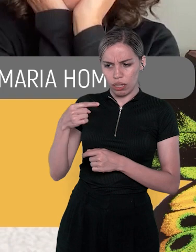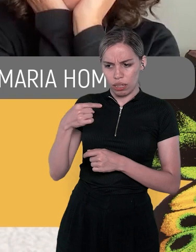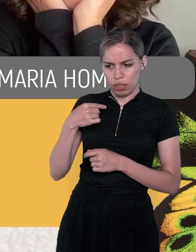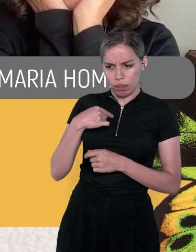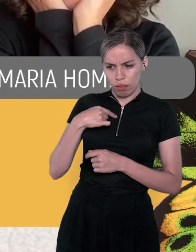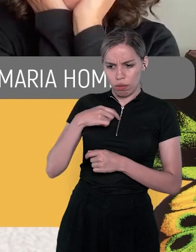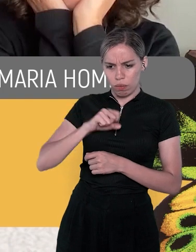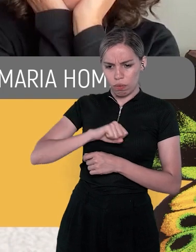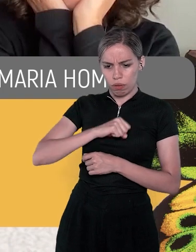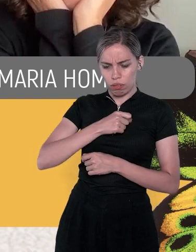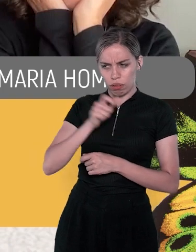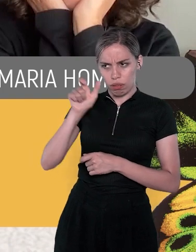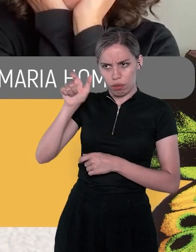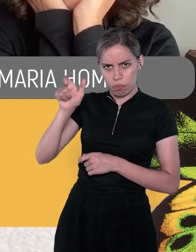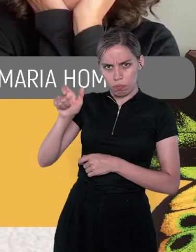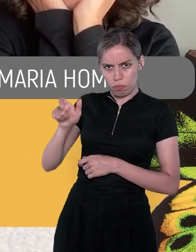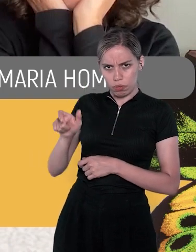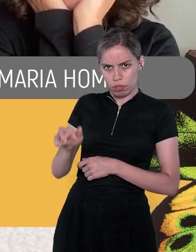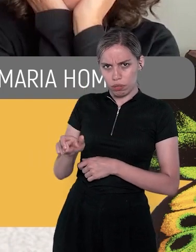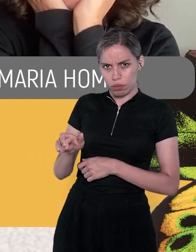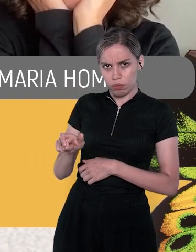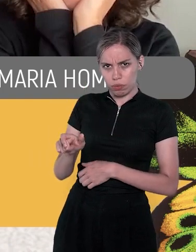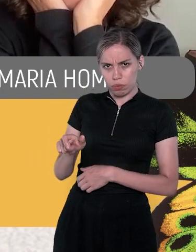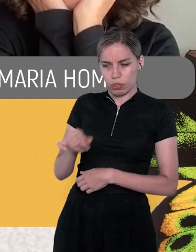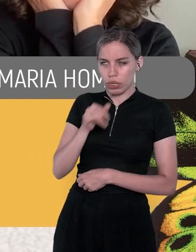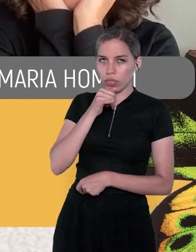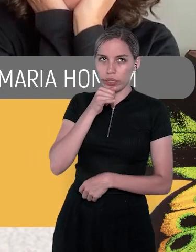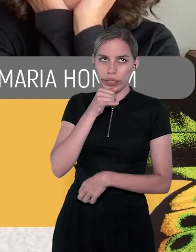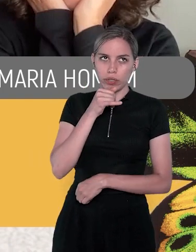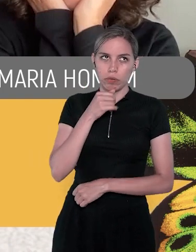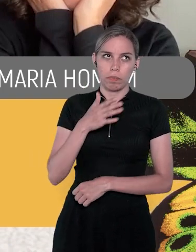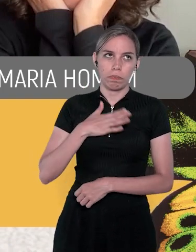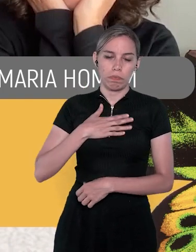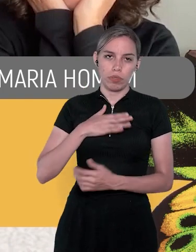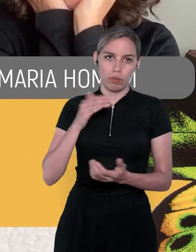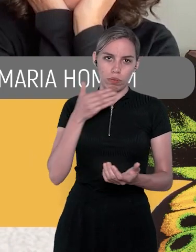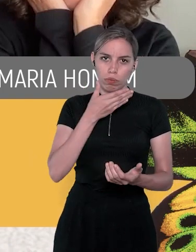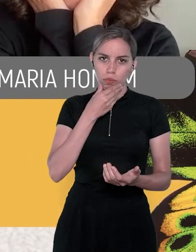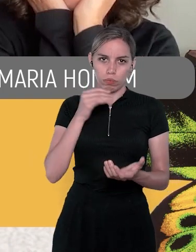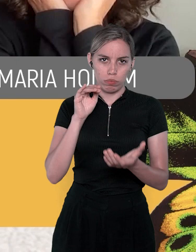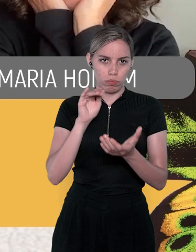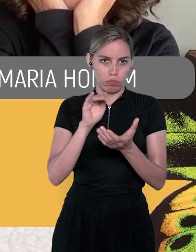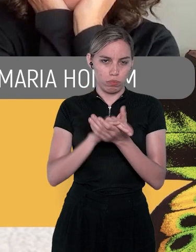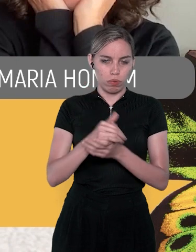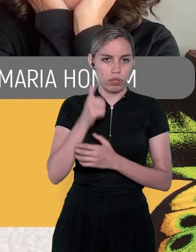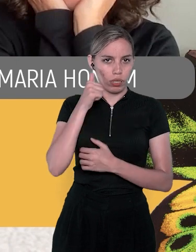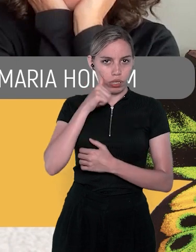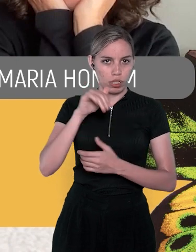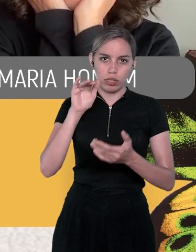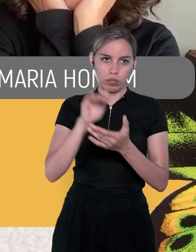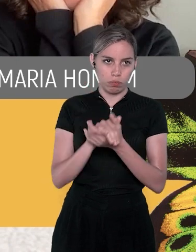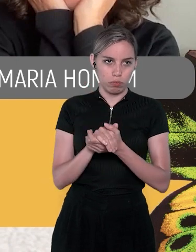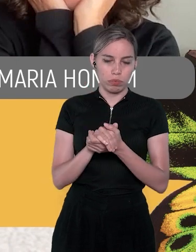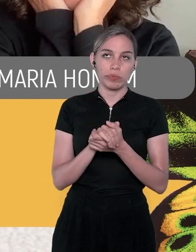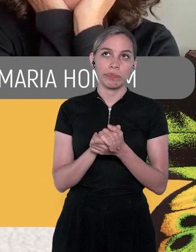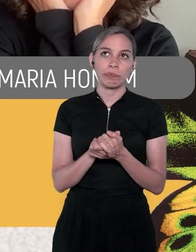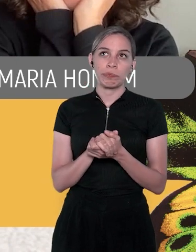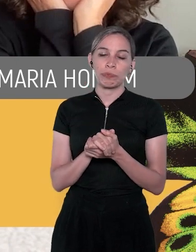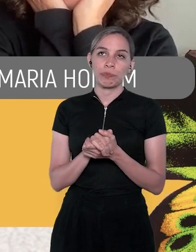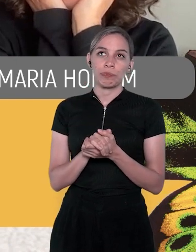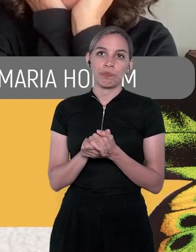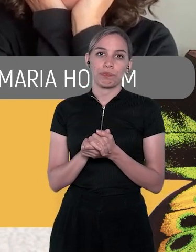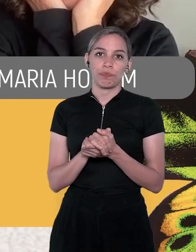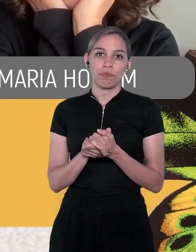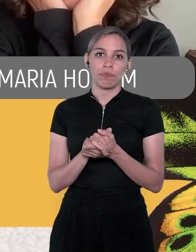de repente, odeio a pessoa com quem eu estou, a minha mulher, né, o meu homem, com quem eu estou casado